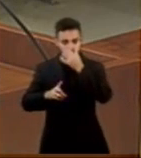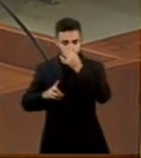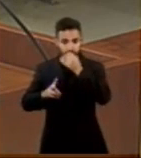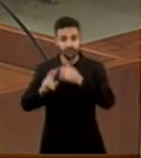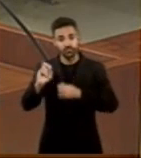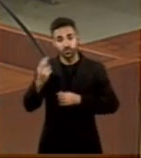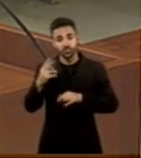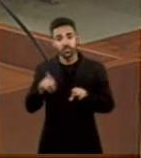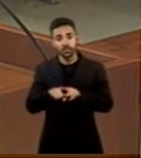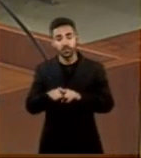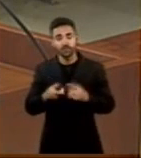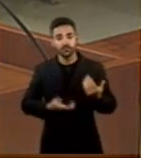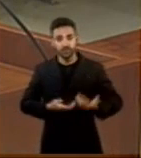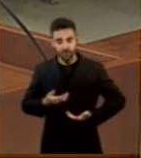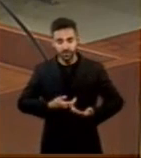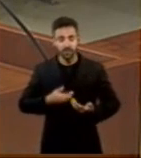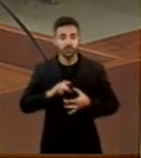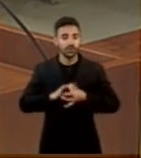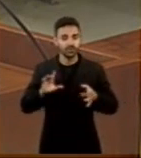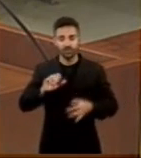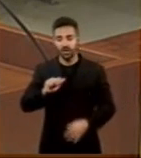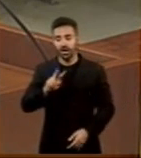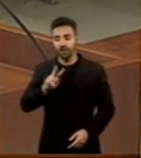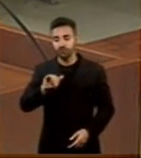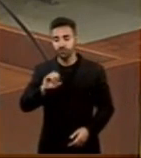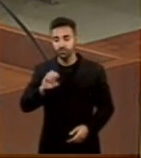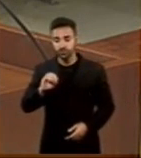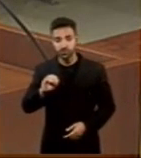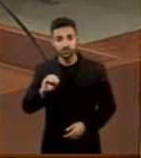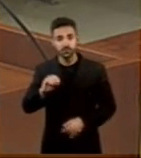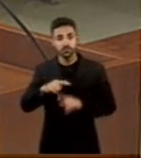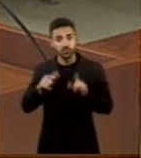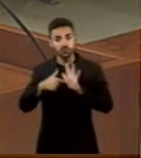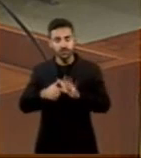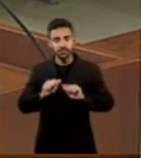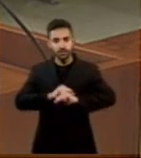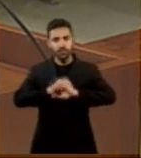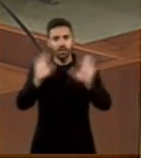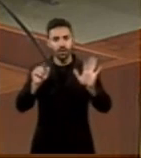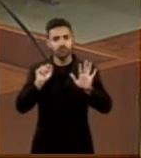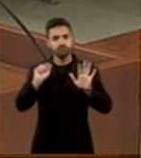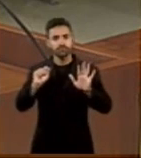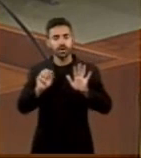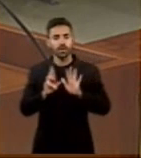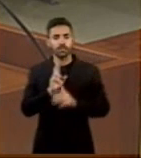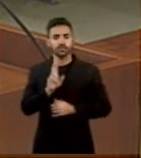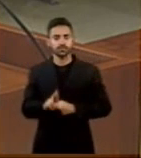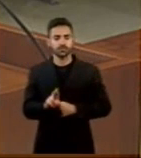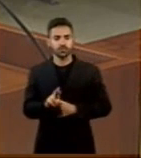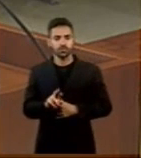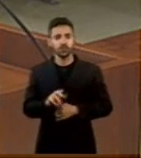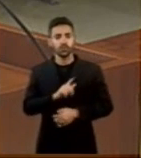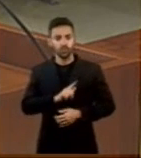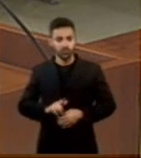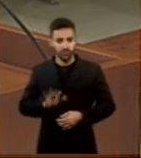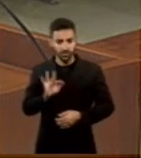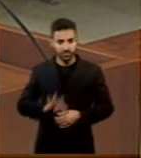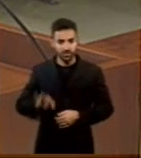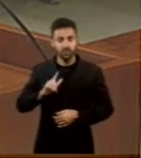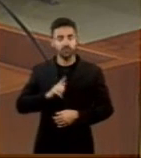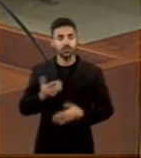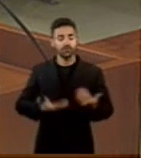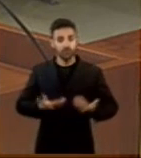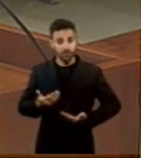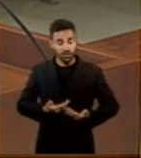seja empregados avulsos. Deixo bem clara essa representação. A União, por seus empregados,